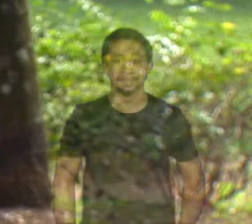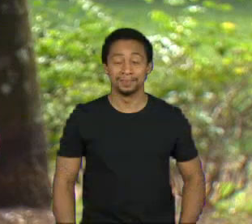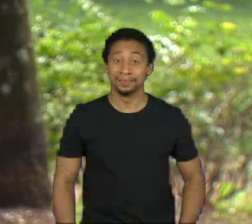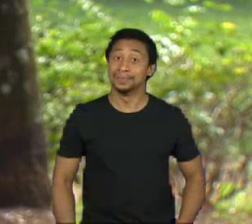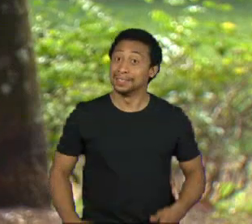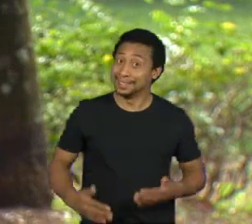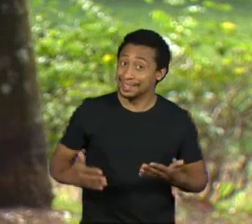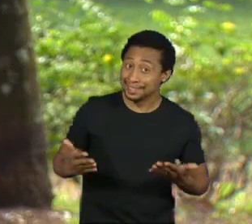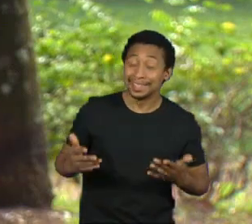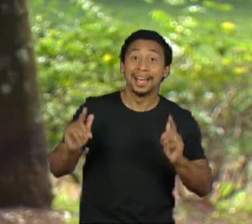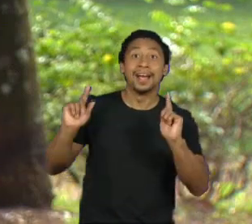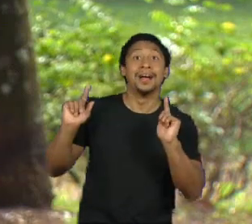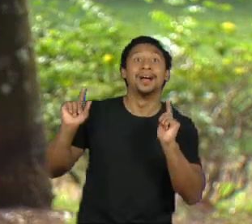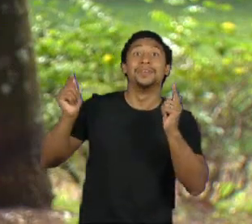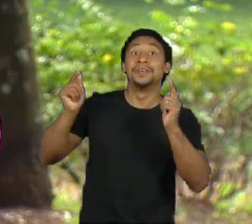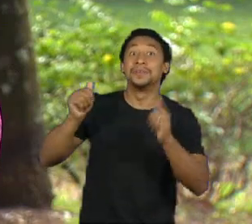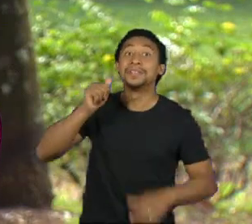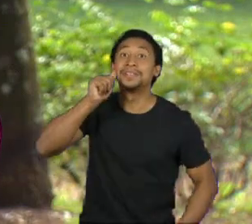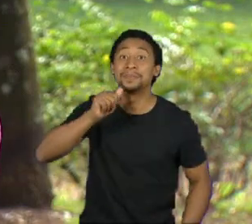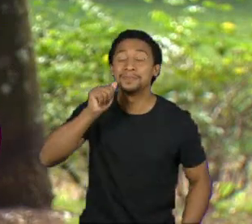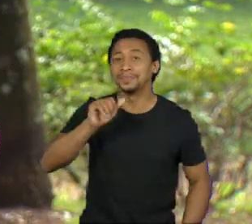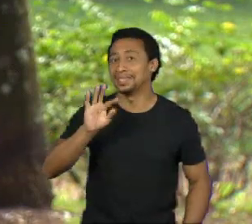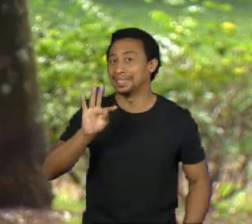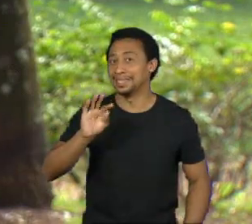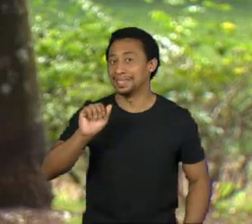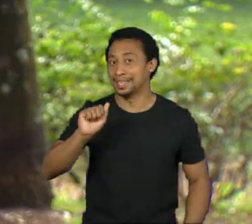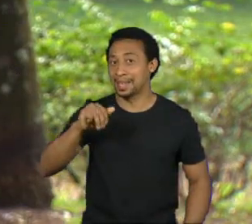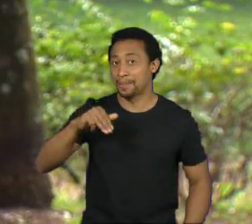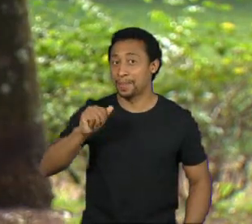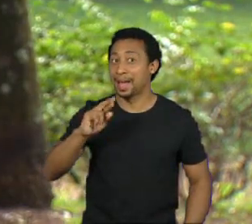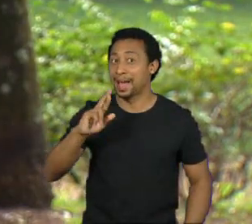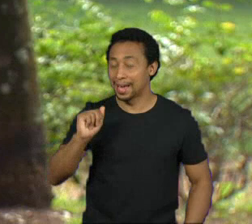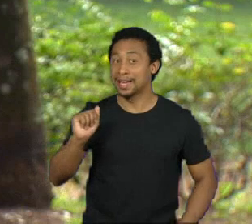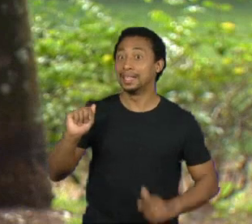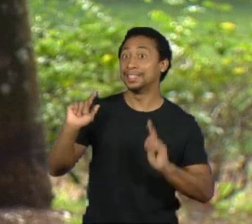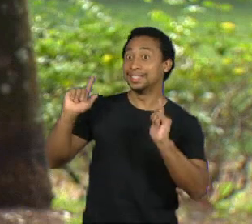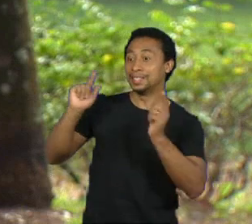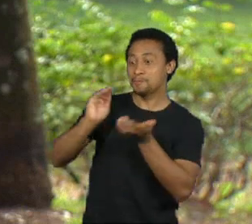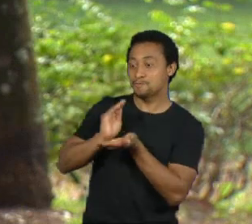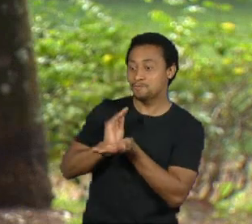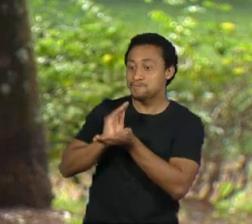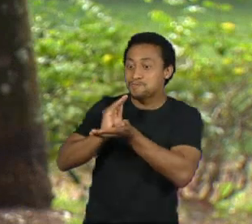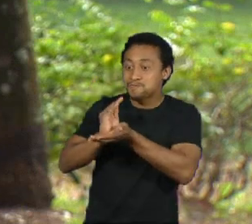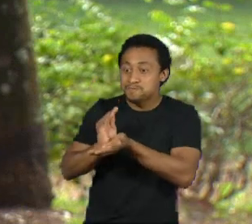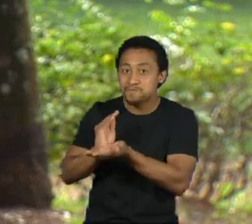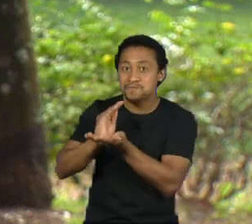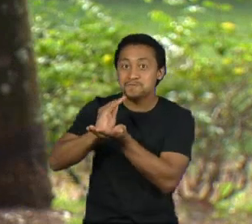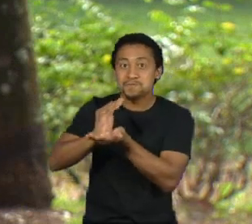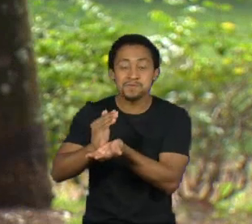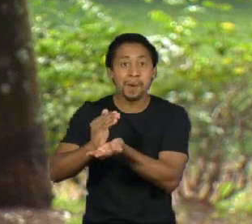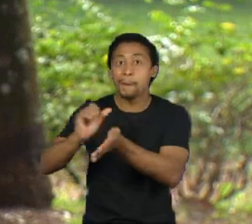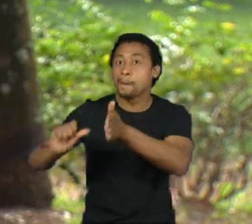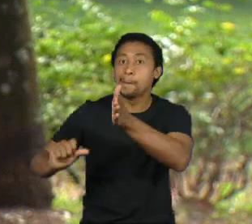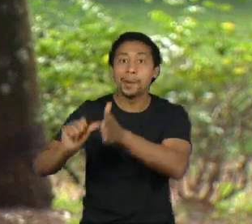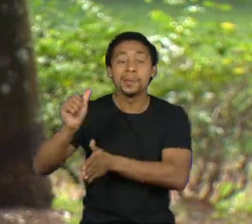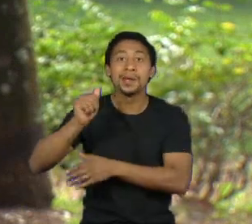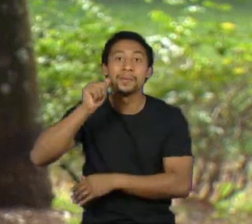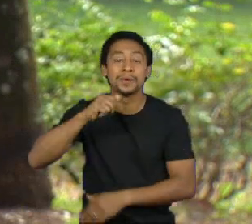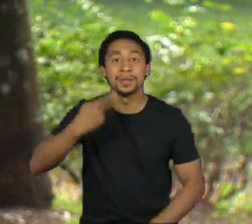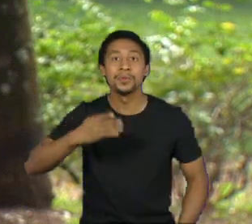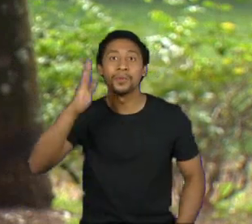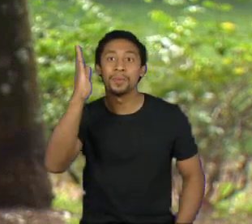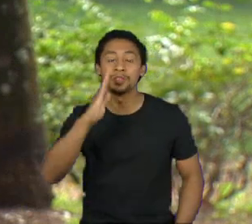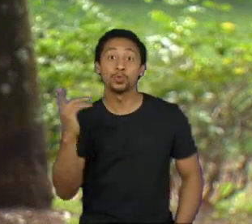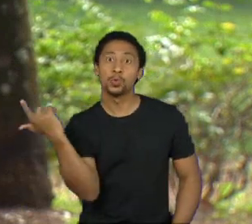A aventura da velejadora Tamara Klink, primeira brasileira a cruzar sozinha o Oceano Atlântico, é um